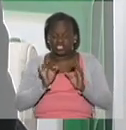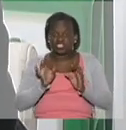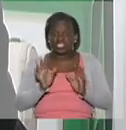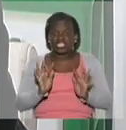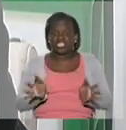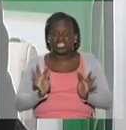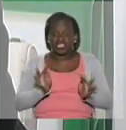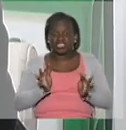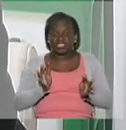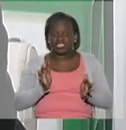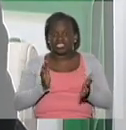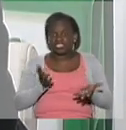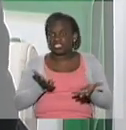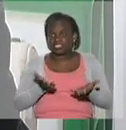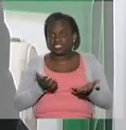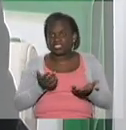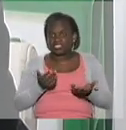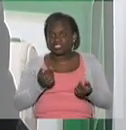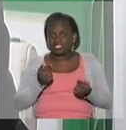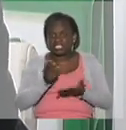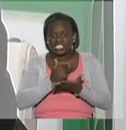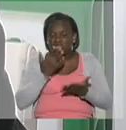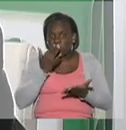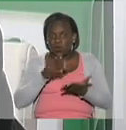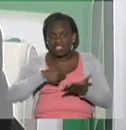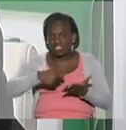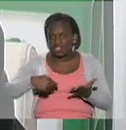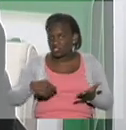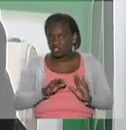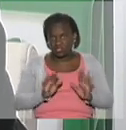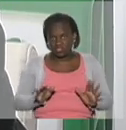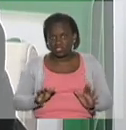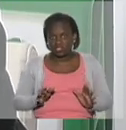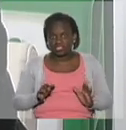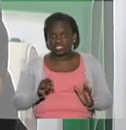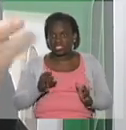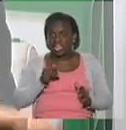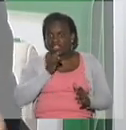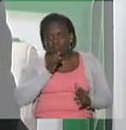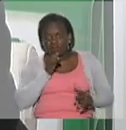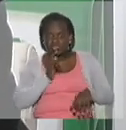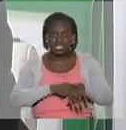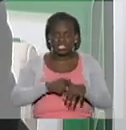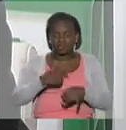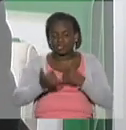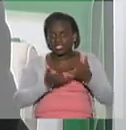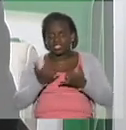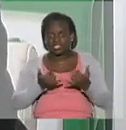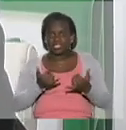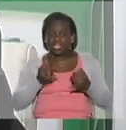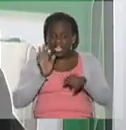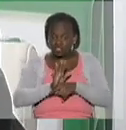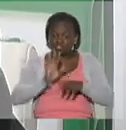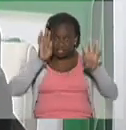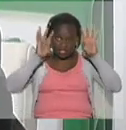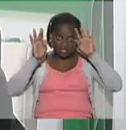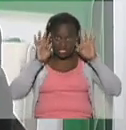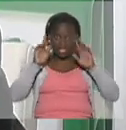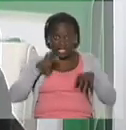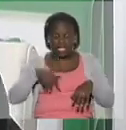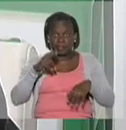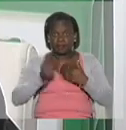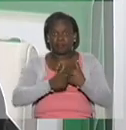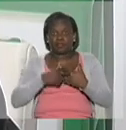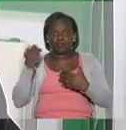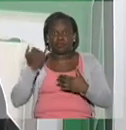não é simplesmente cosmética, digamos assim, quando não é uma coisa de entretenimento, quando ela realmente faz refletir, que